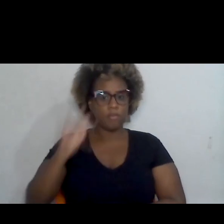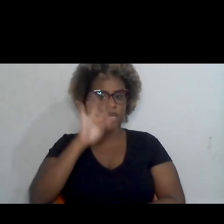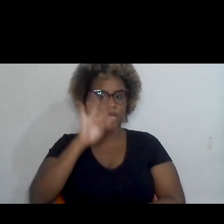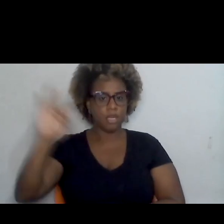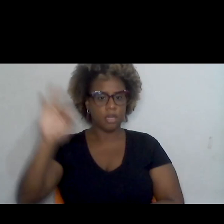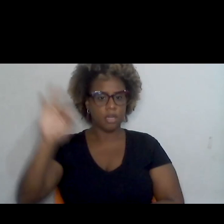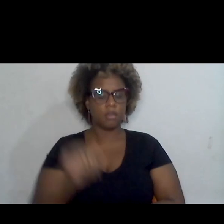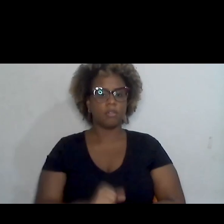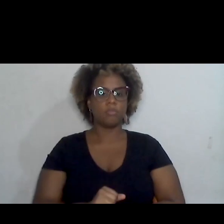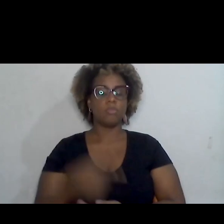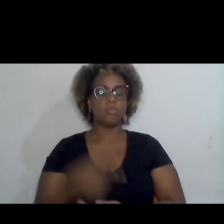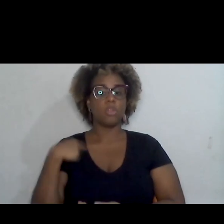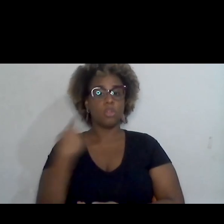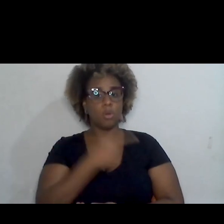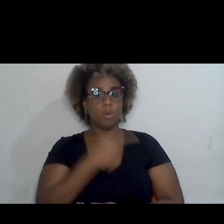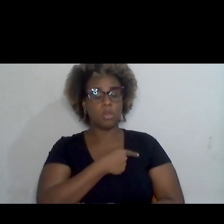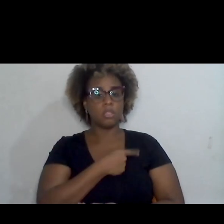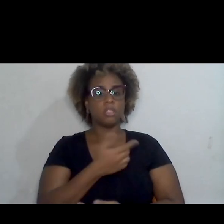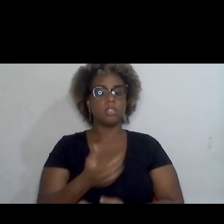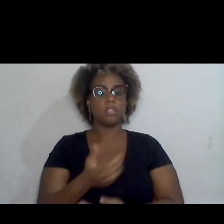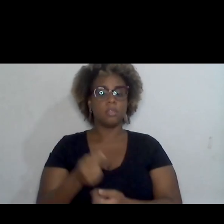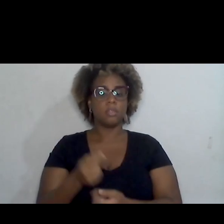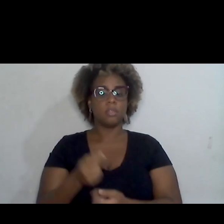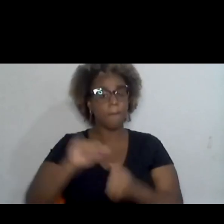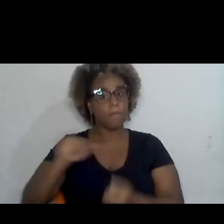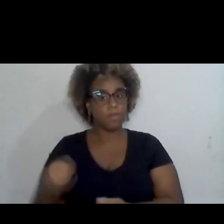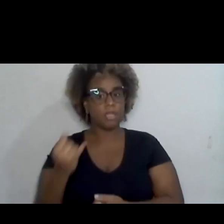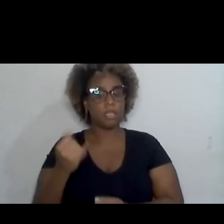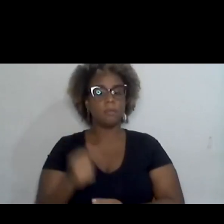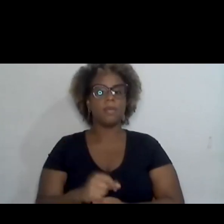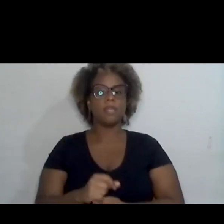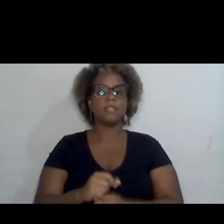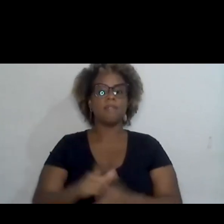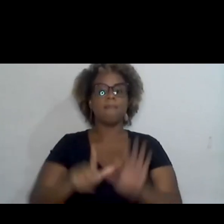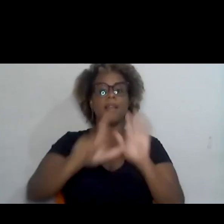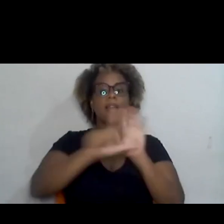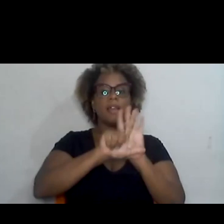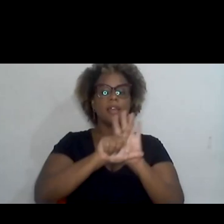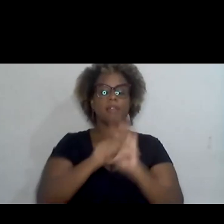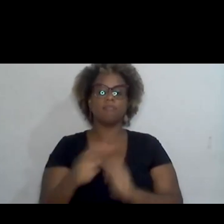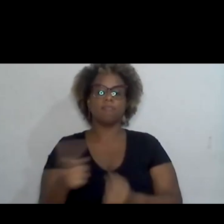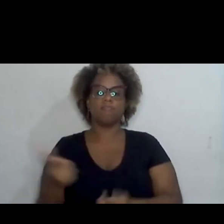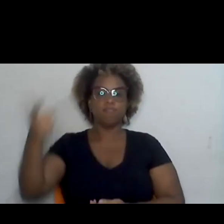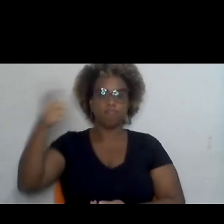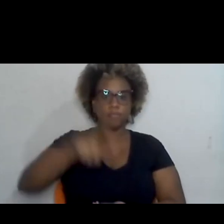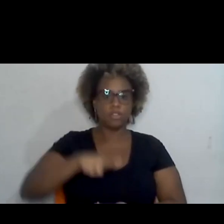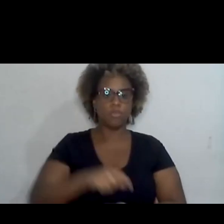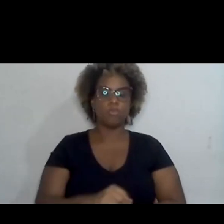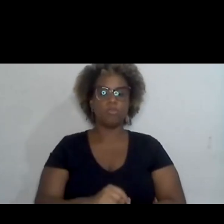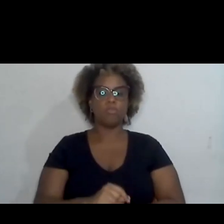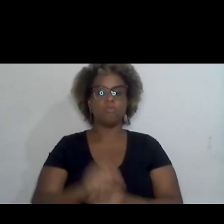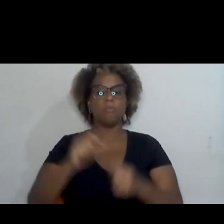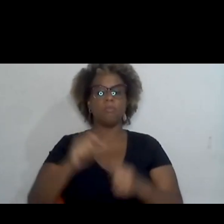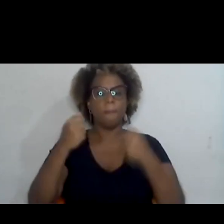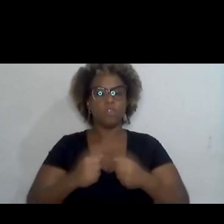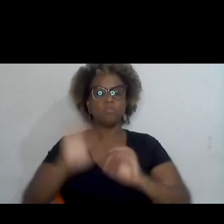estamos aproveitando isso, mas a gente está falando de revisão de leis. Tem coisa que a gente pode modificar através de regulamentação